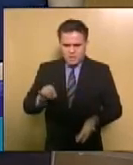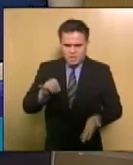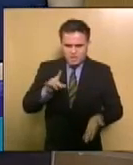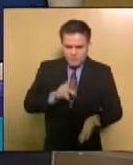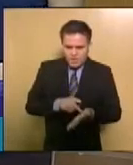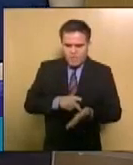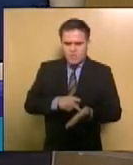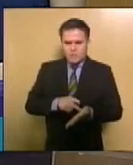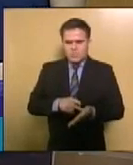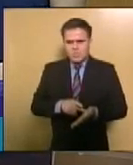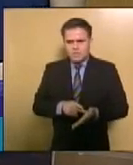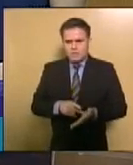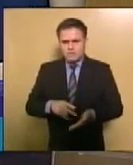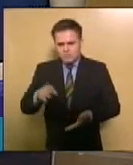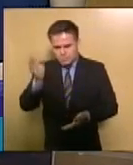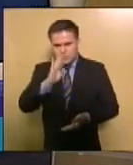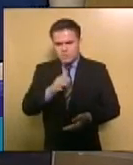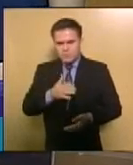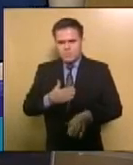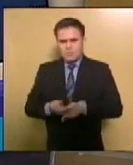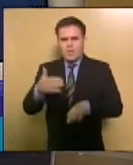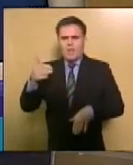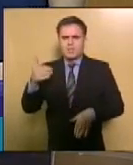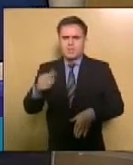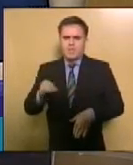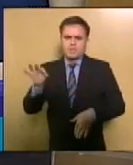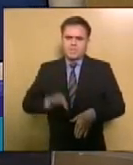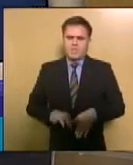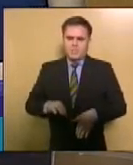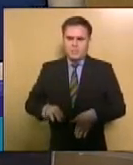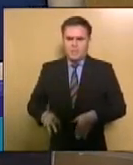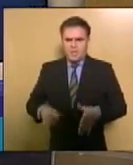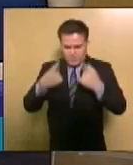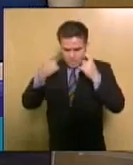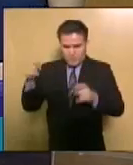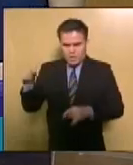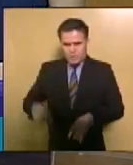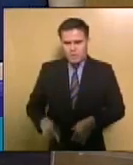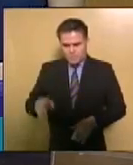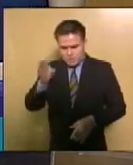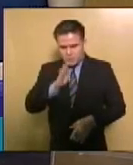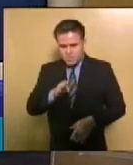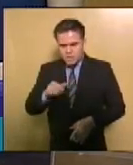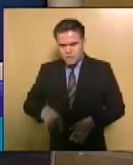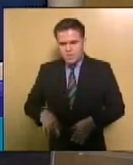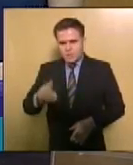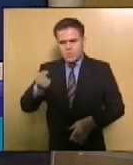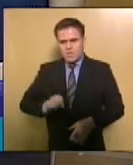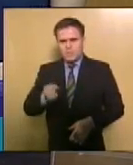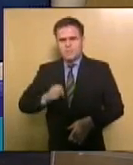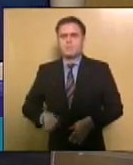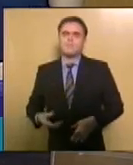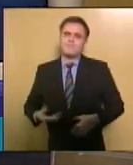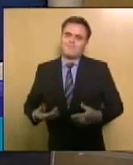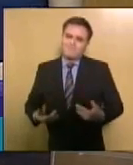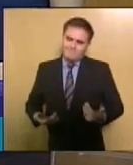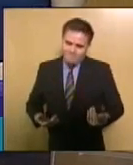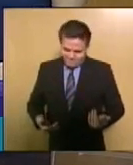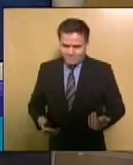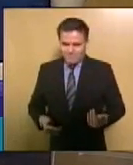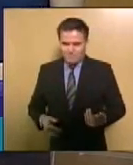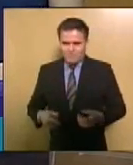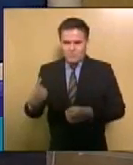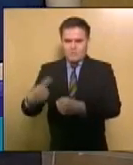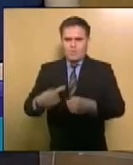Brasil no Brasil mais de 10% dos homicídios no mundo acontecem aqui é verdade também que esses homicídios estão concentrados em poucos